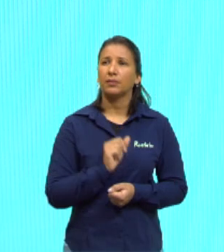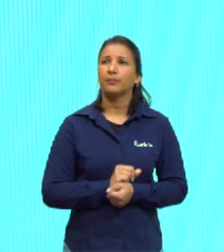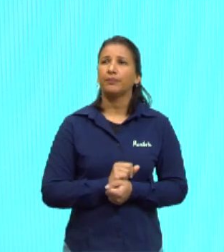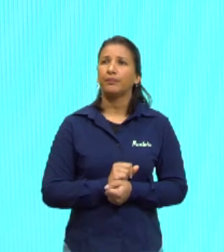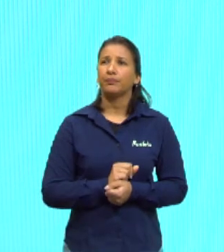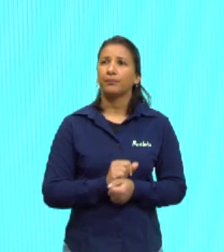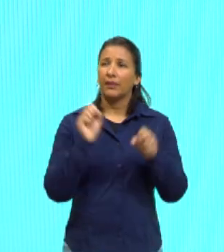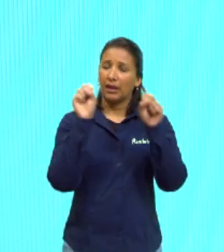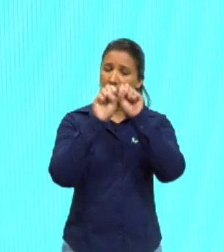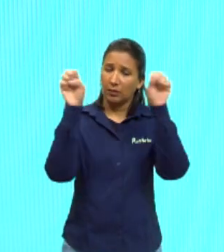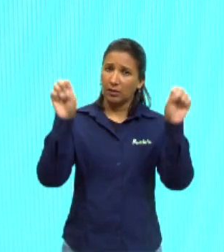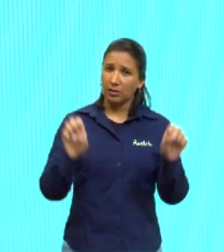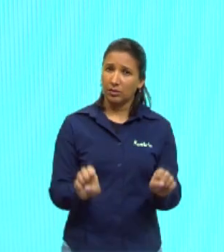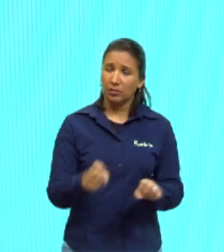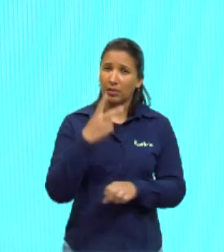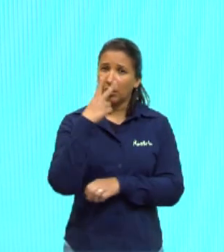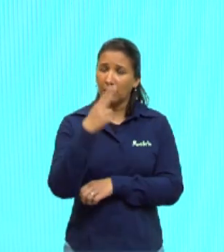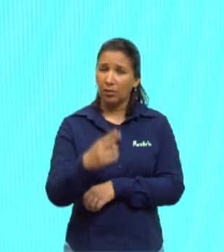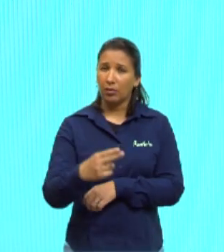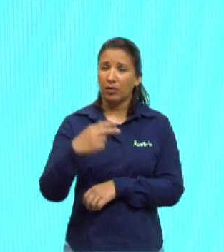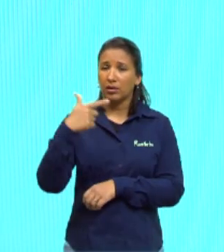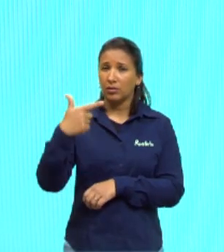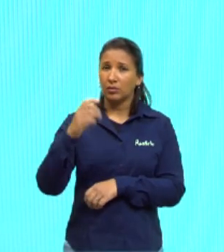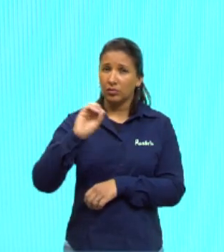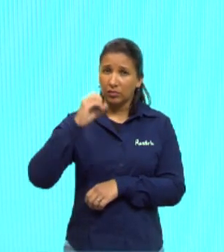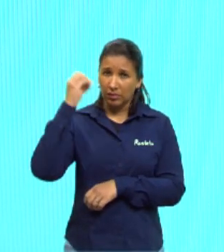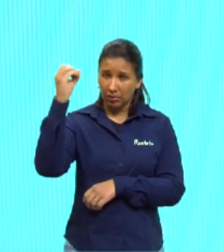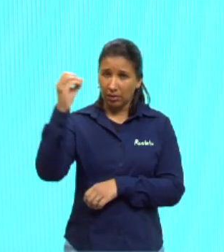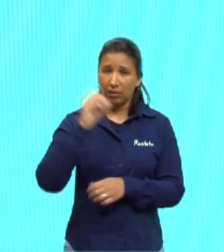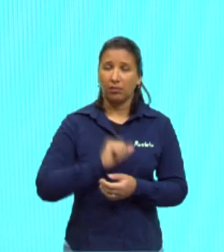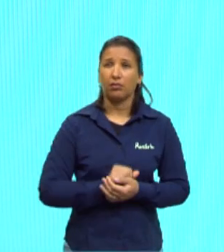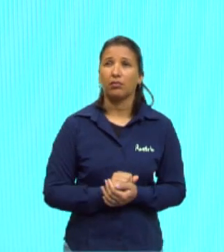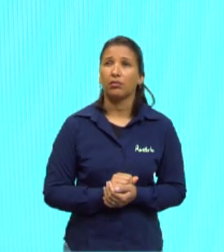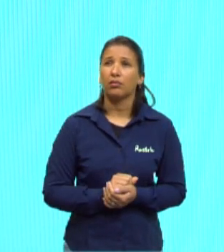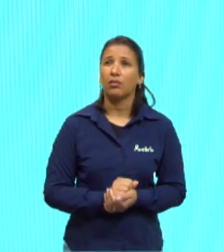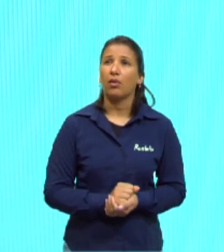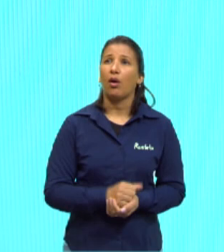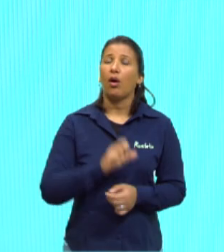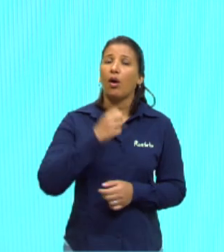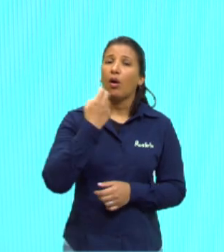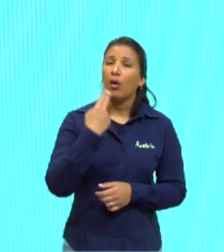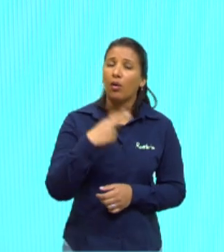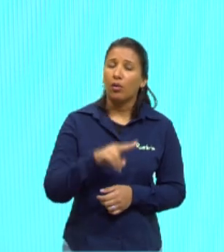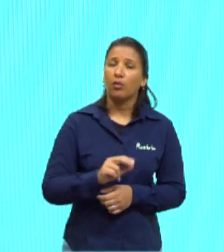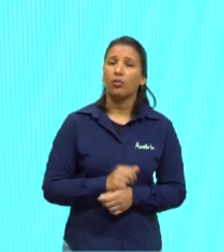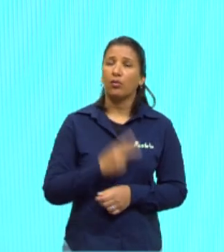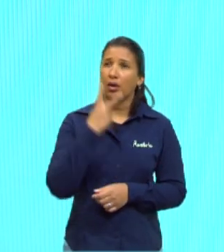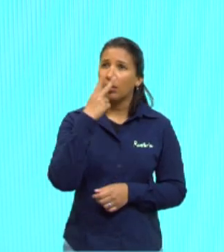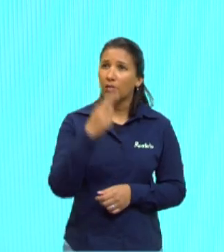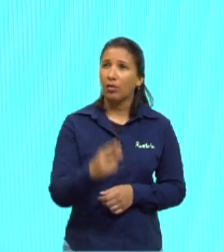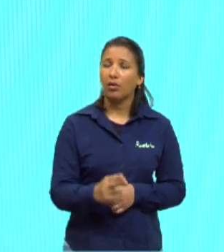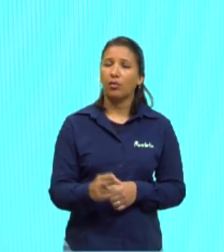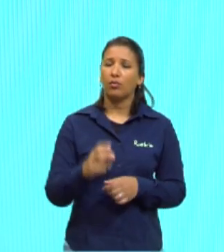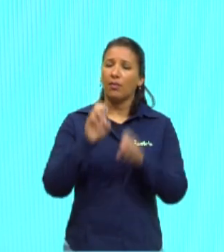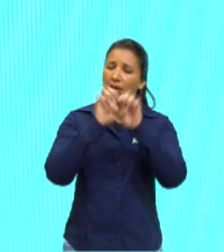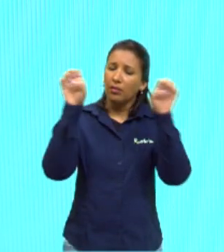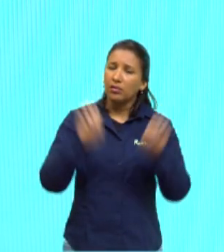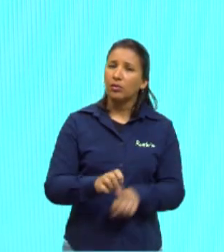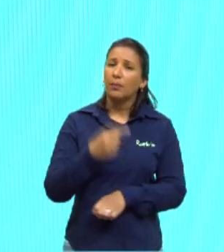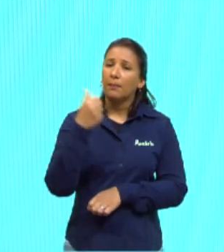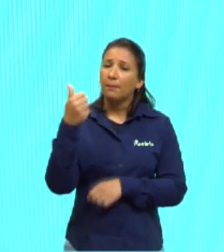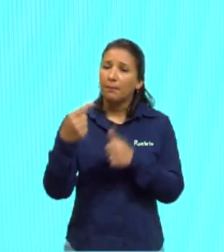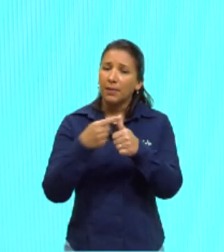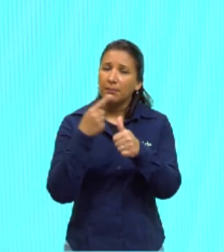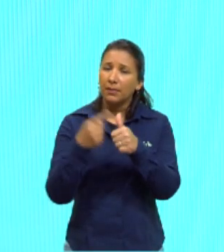essa equação é equivalente a uma equação do segundo grau, ou é equivalente a uma equação do primeiro grau. O que que eu vou